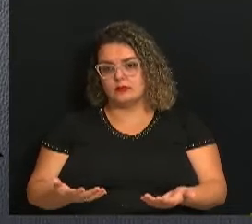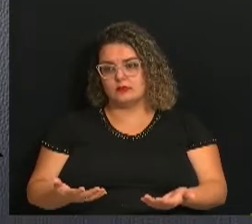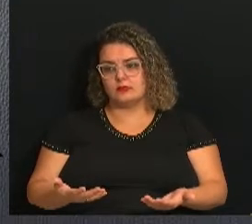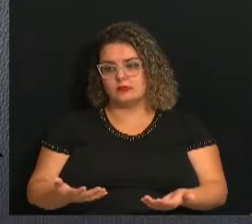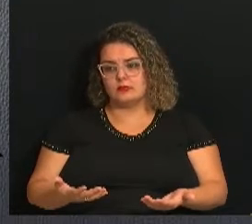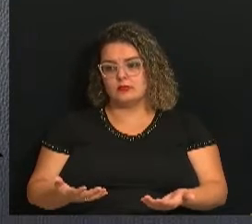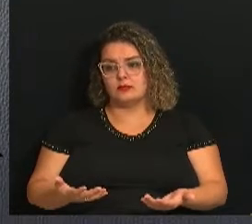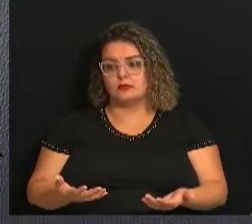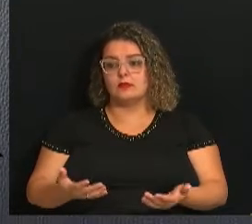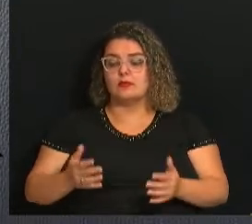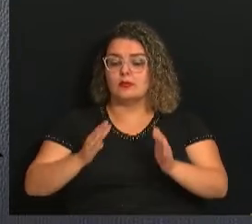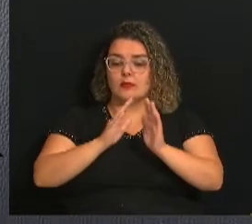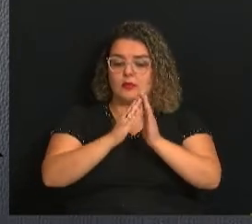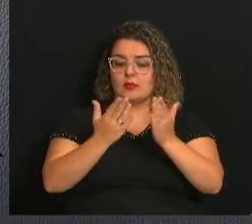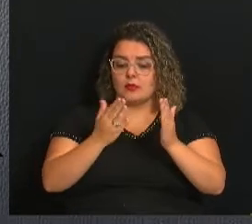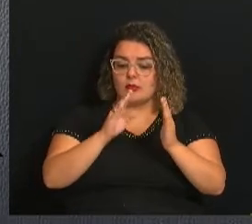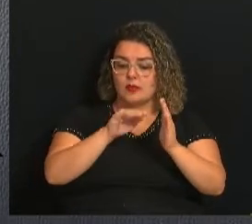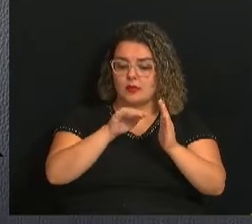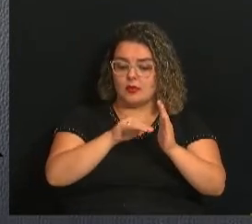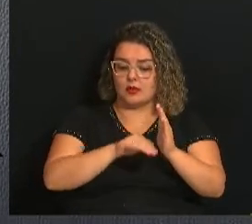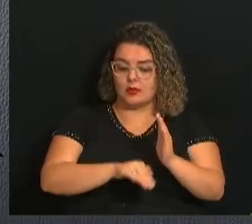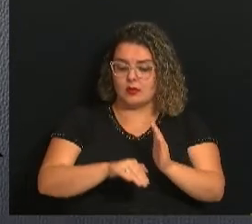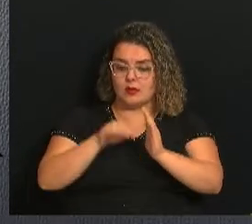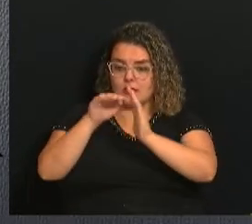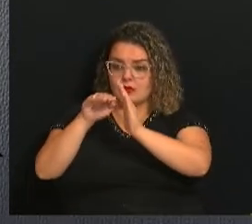arquivo municipal é o espaço que guarda